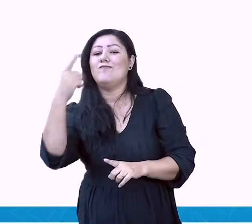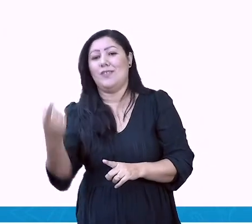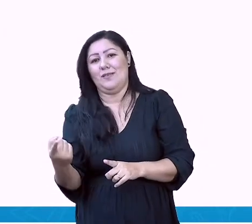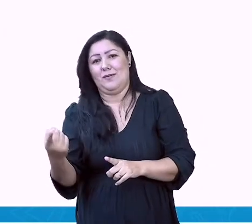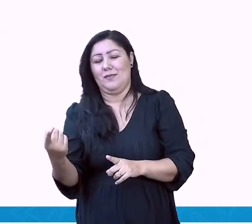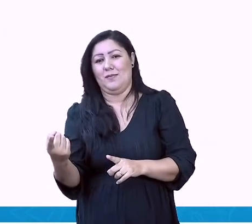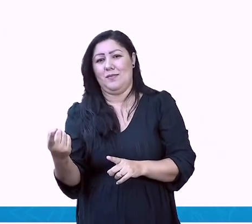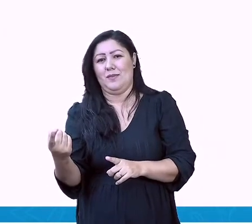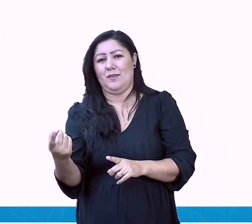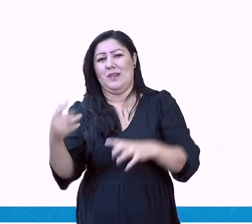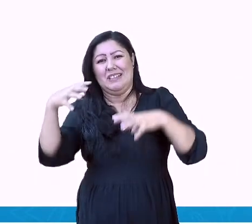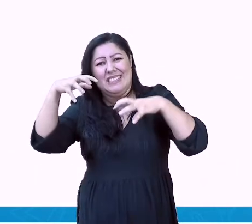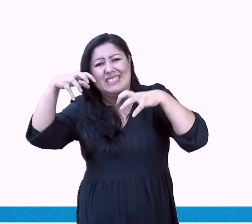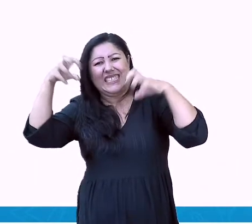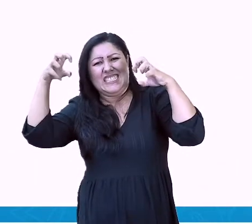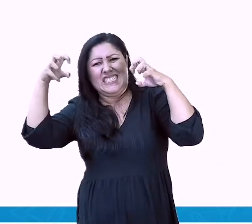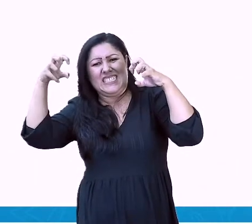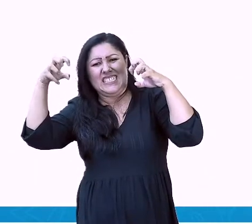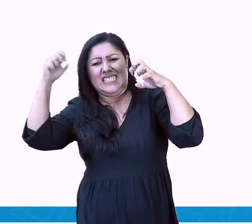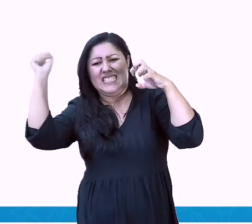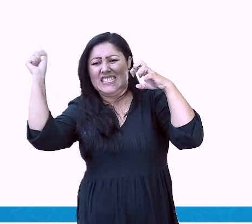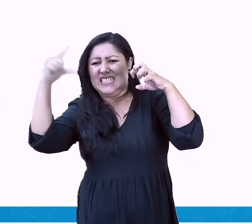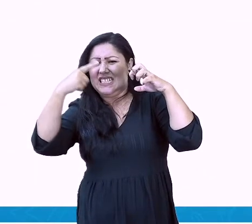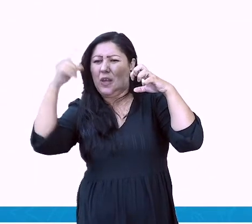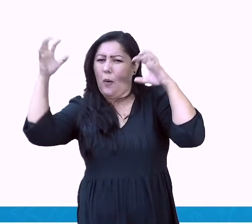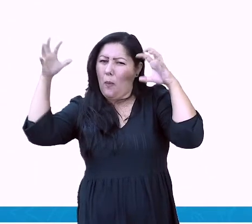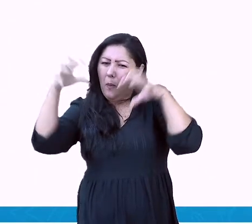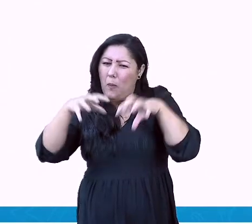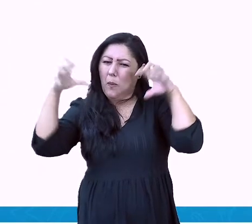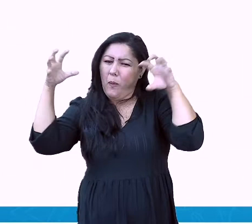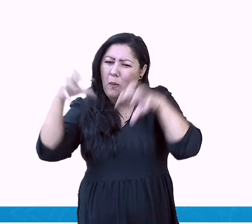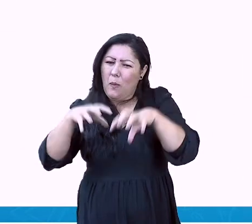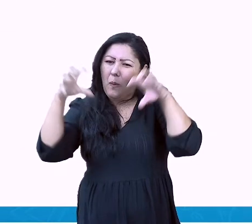e aí nós temos uma região onde o quê? O que está